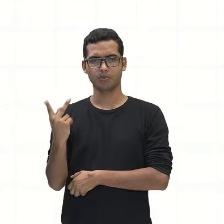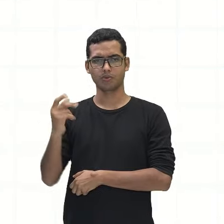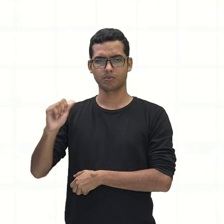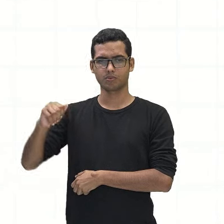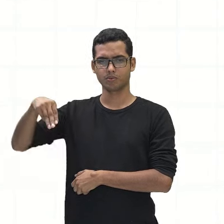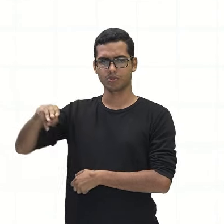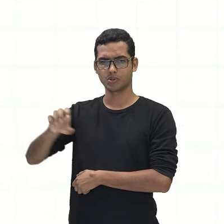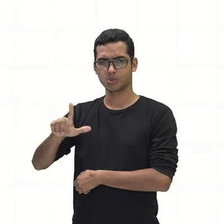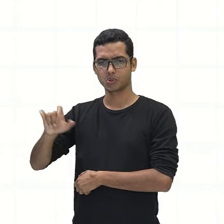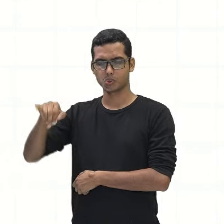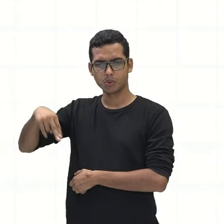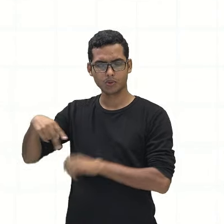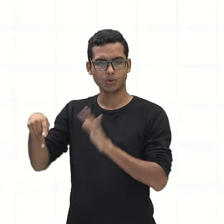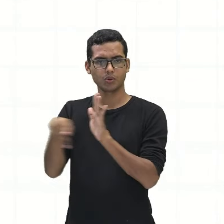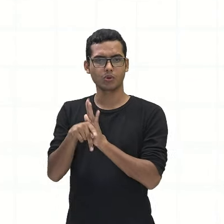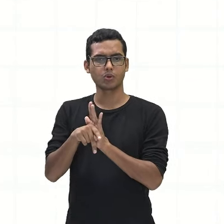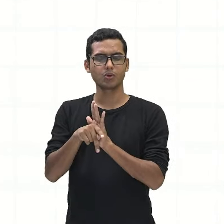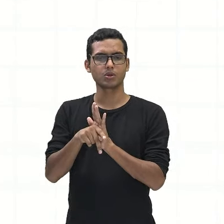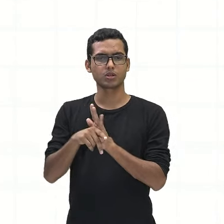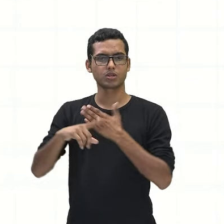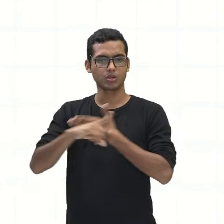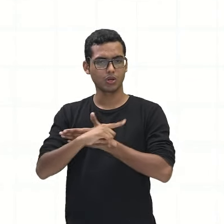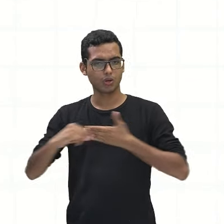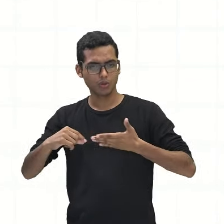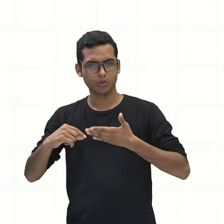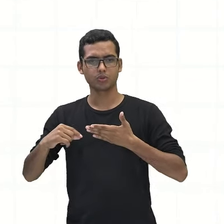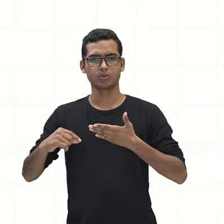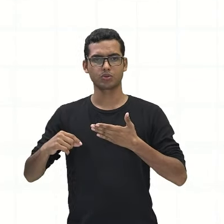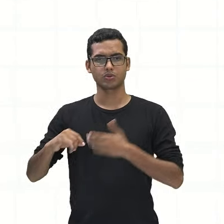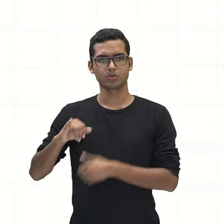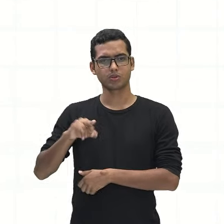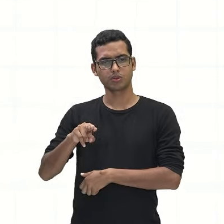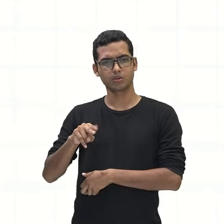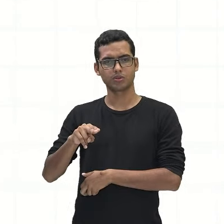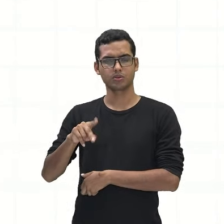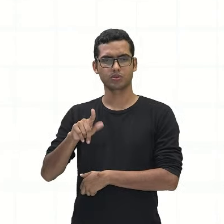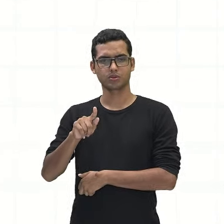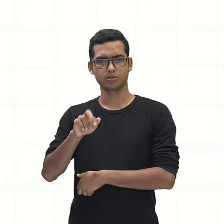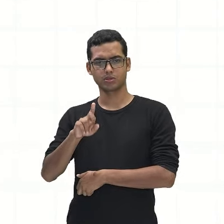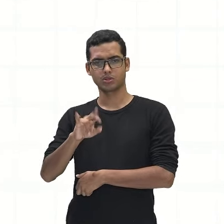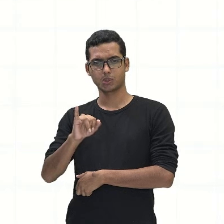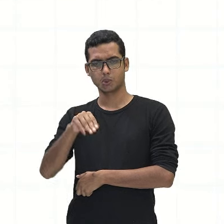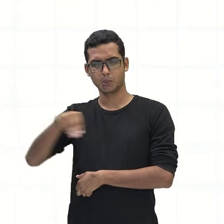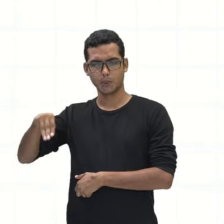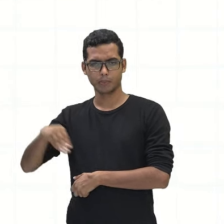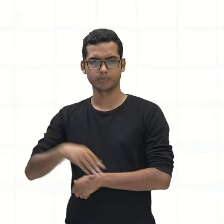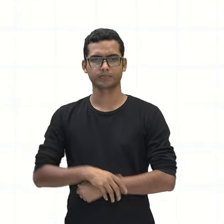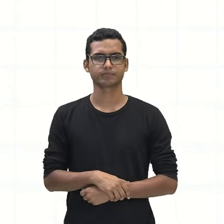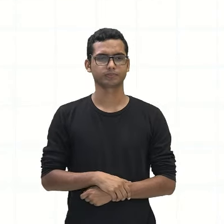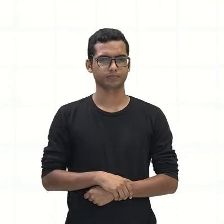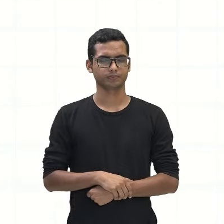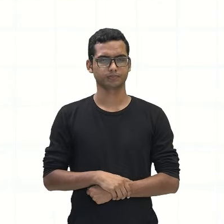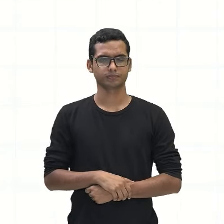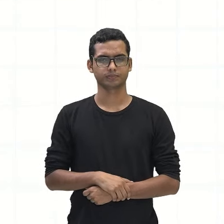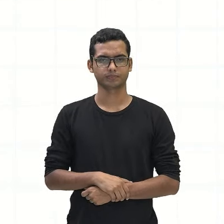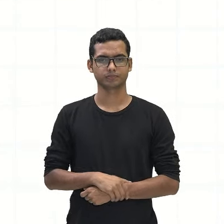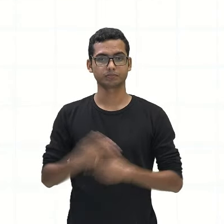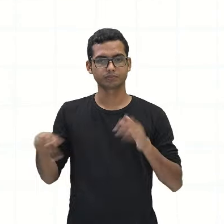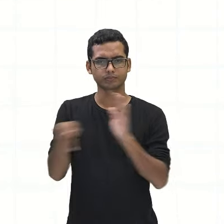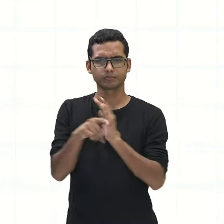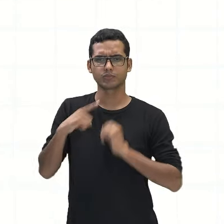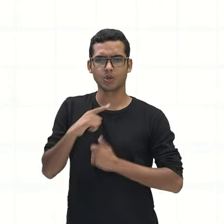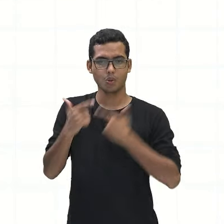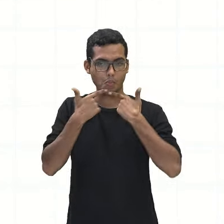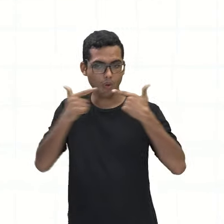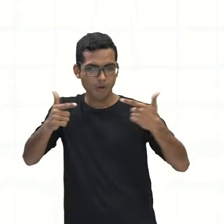dos irmãos Grimm, adaptado, ok? Muito bem, vamos falar aqui. Então, a linguagem verbal é a